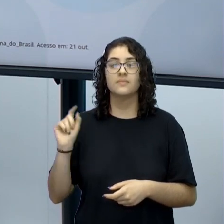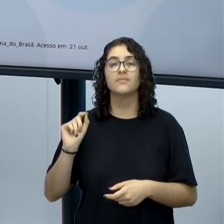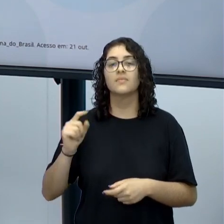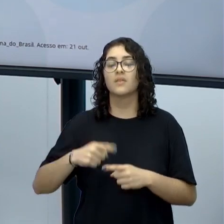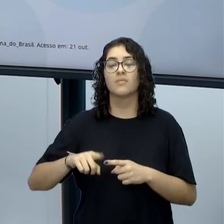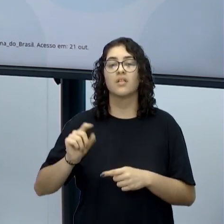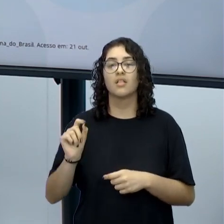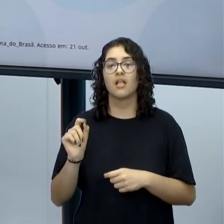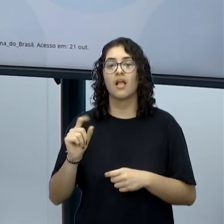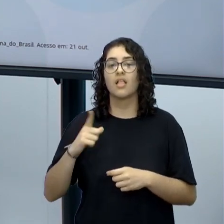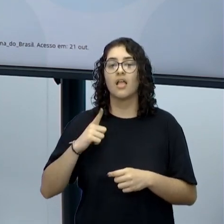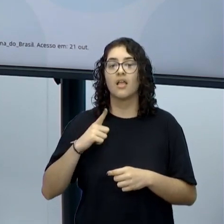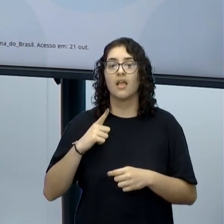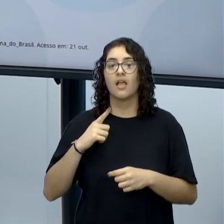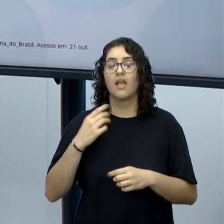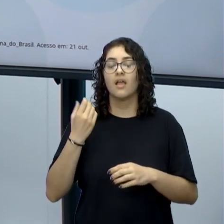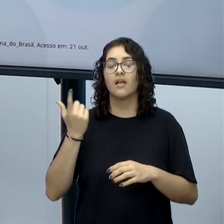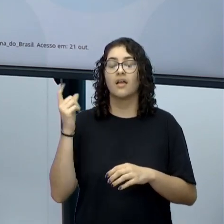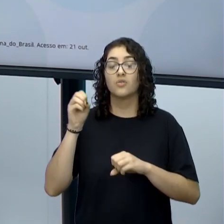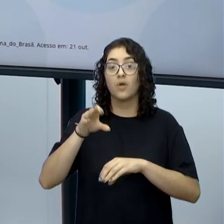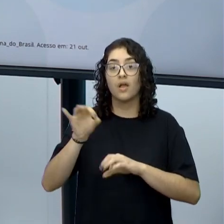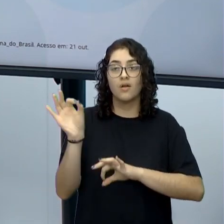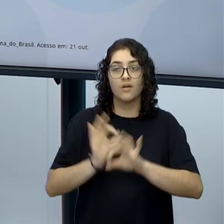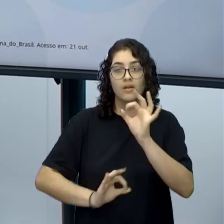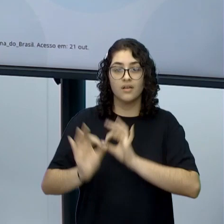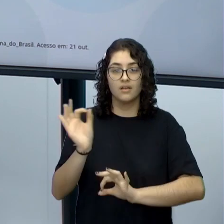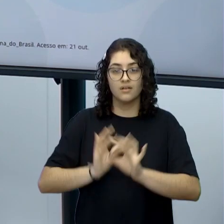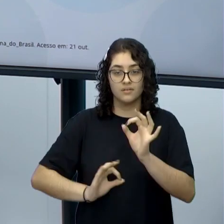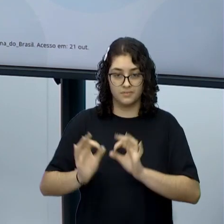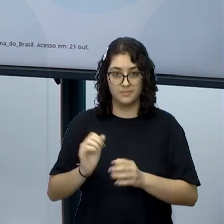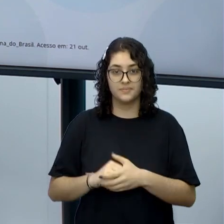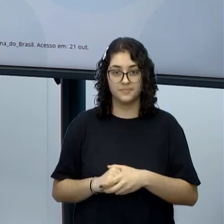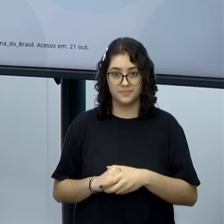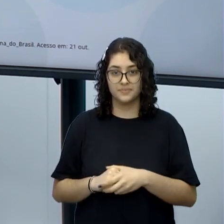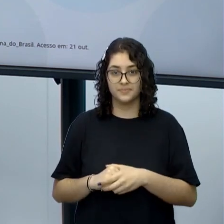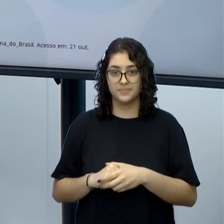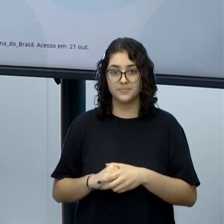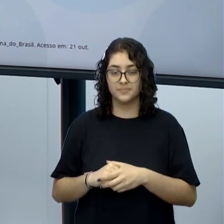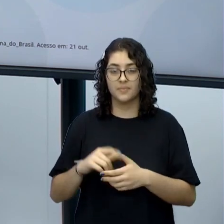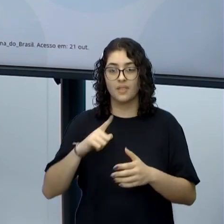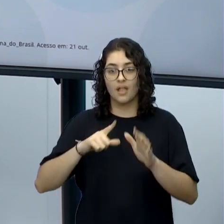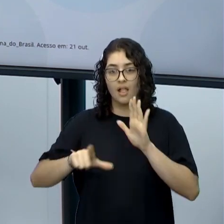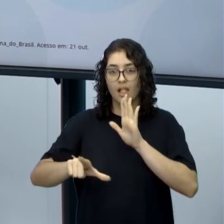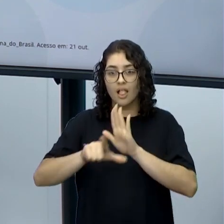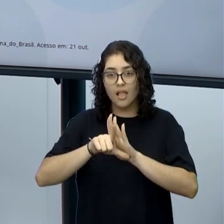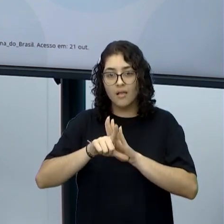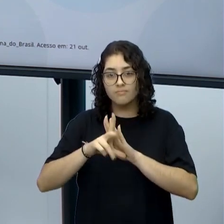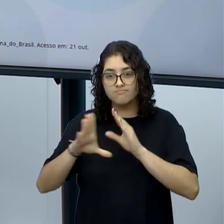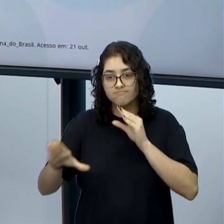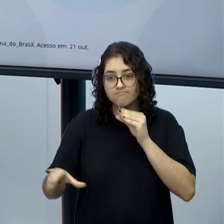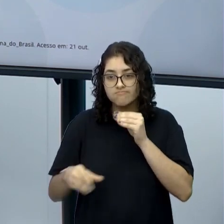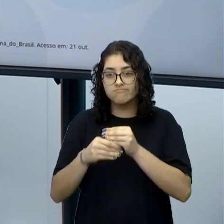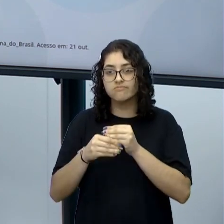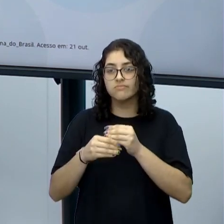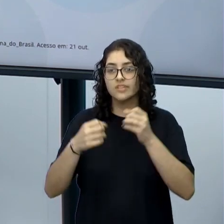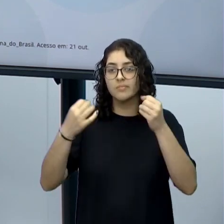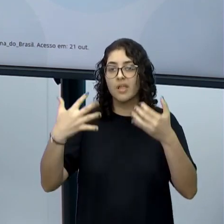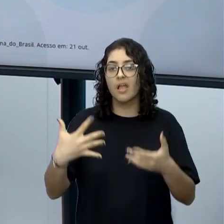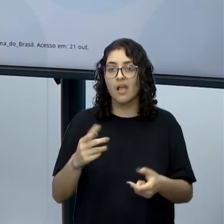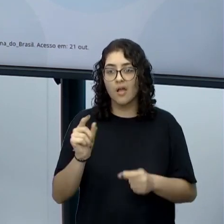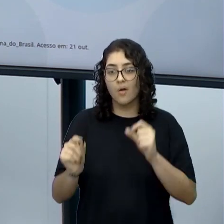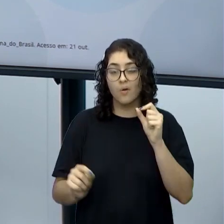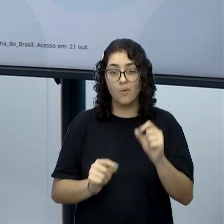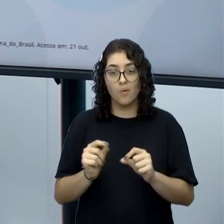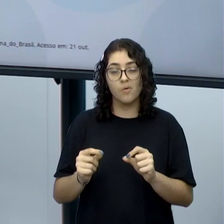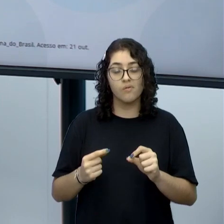lei que organiza a educação no Brasil. Então, tem uma lei complementar que diz que a gente tem